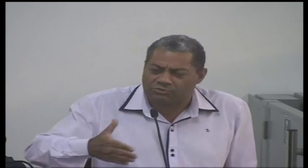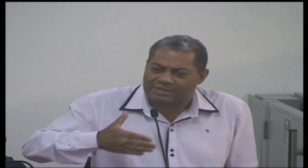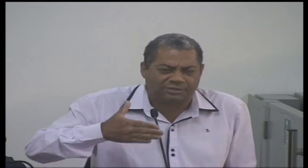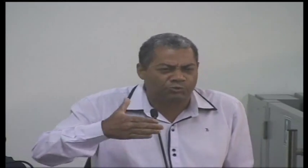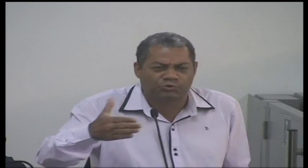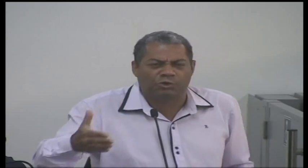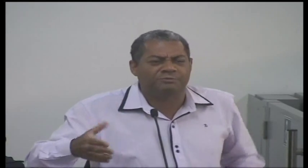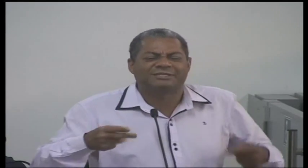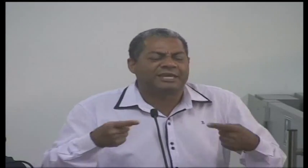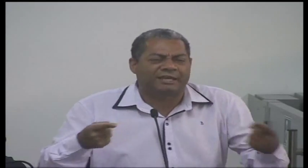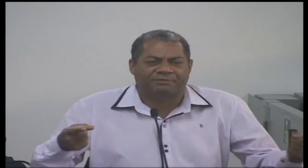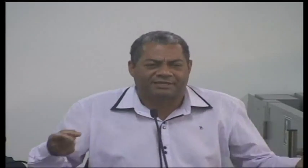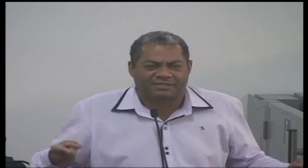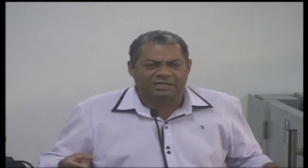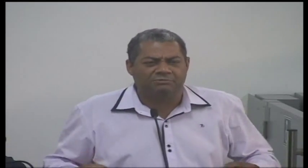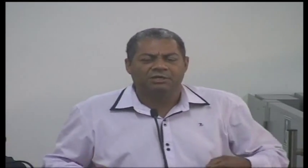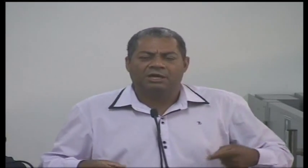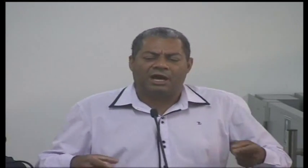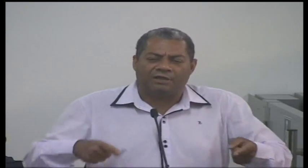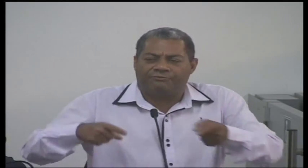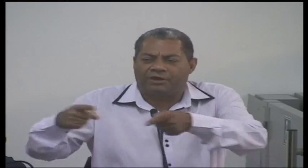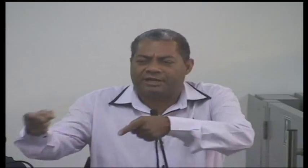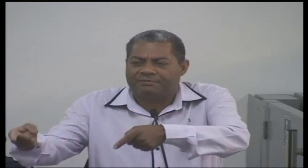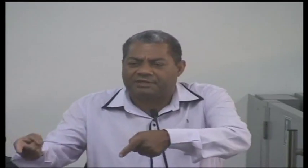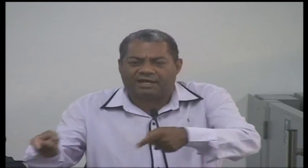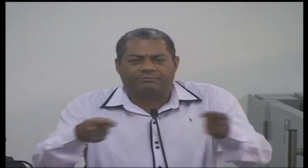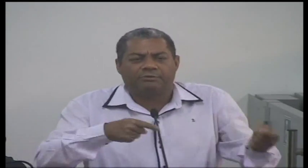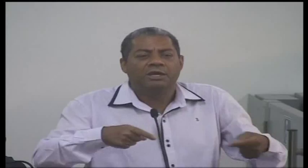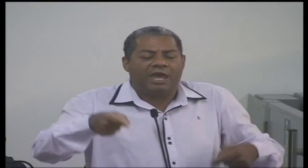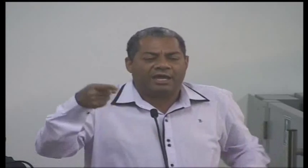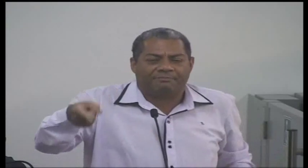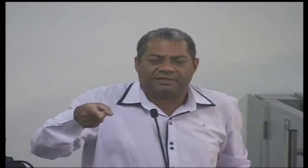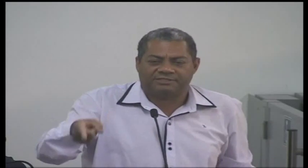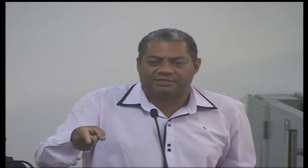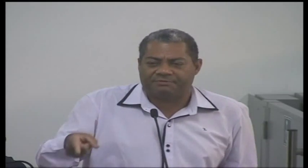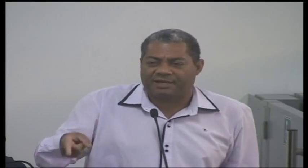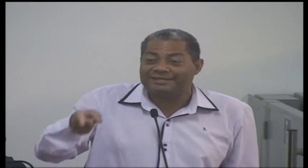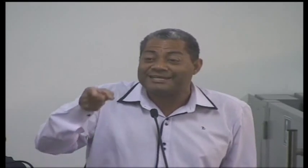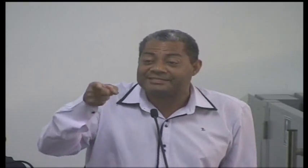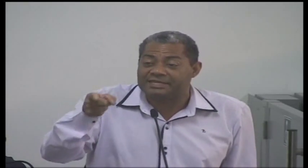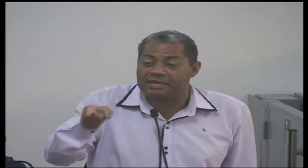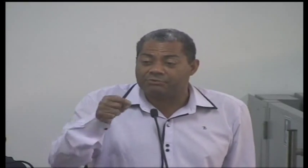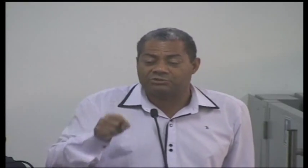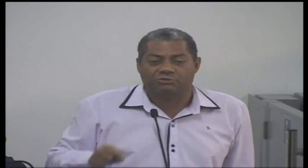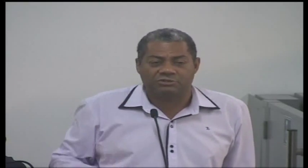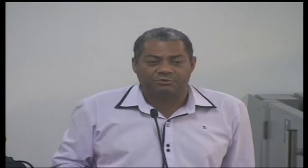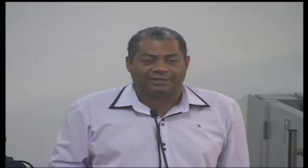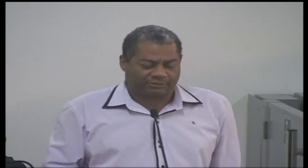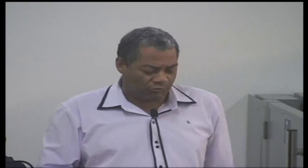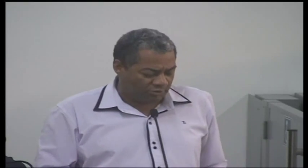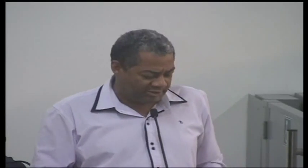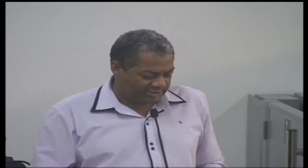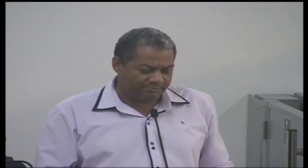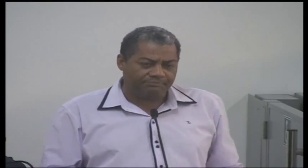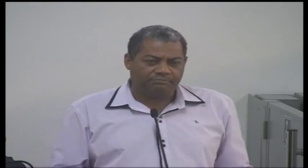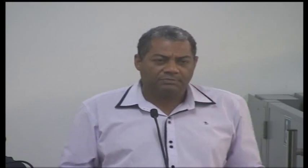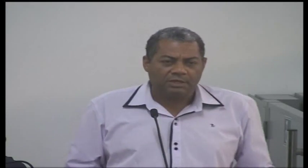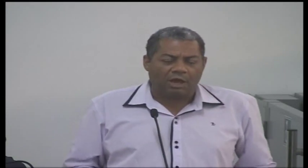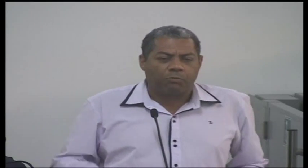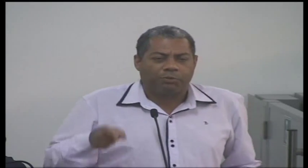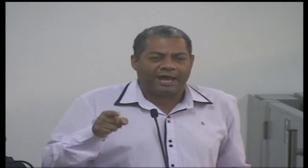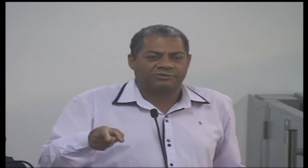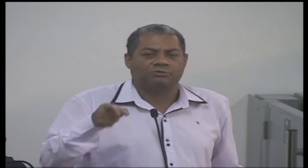dizer da situação dos ônibus, sem adaptação. Ah, não foi adaptado, era para ter sido adaptado em dezembro de